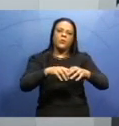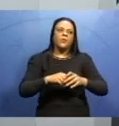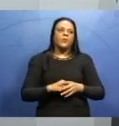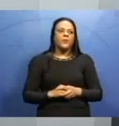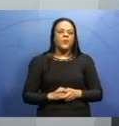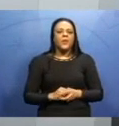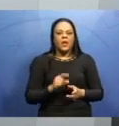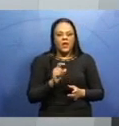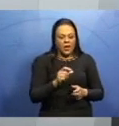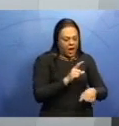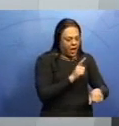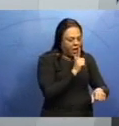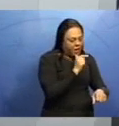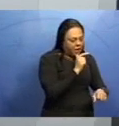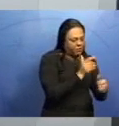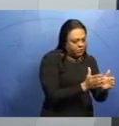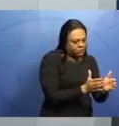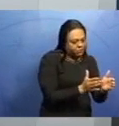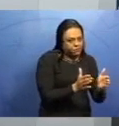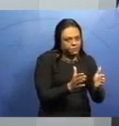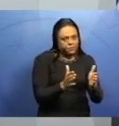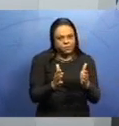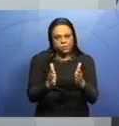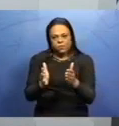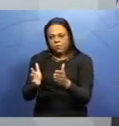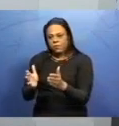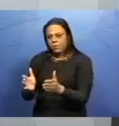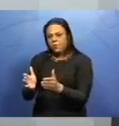Esse é o ciclo da água.